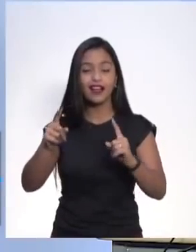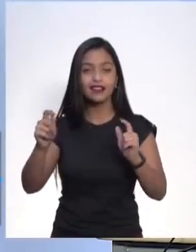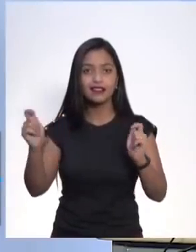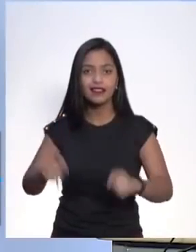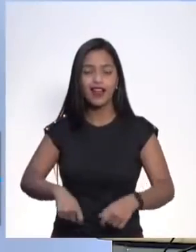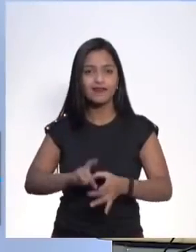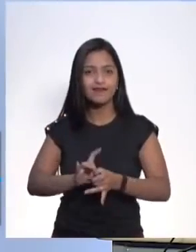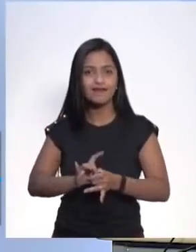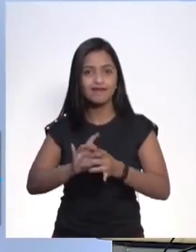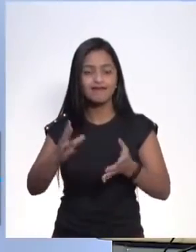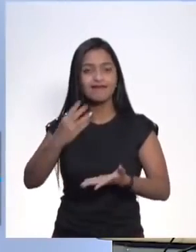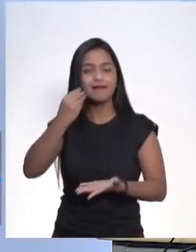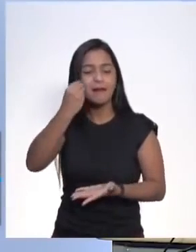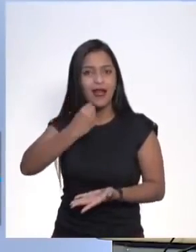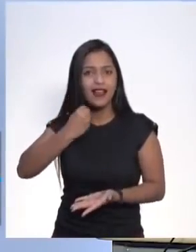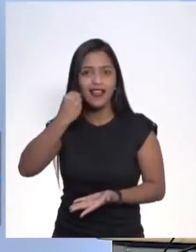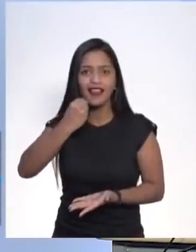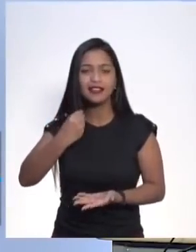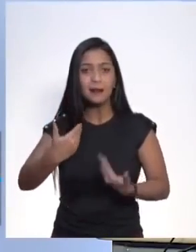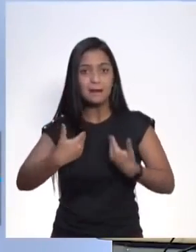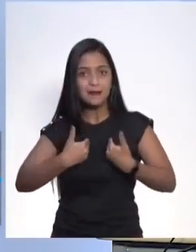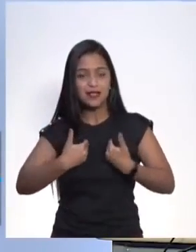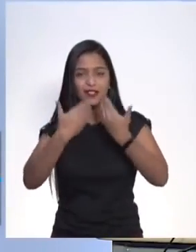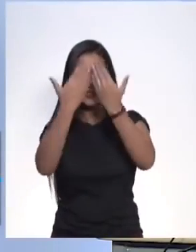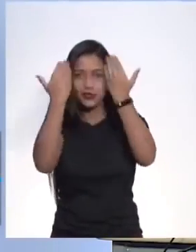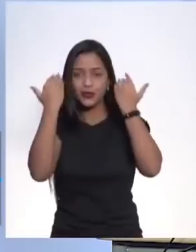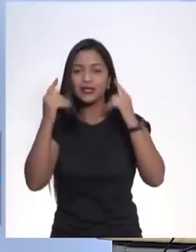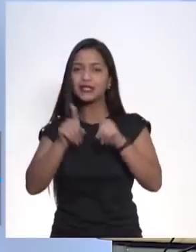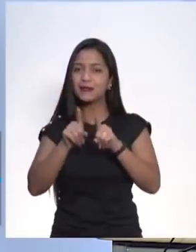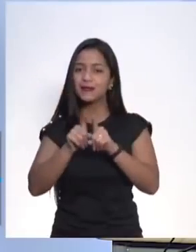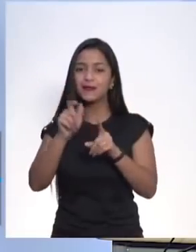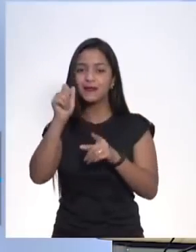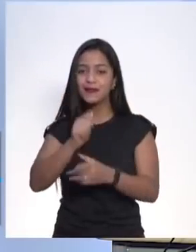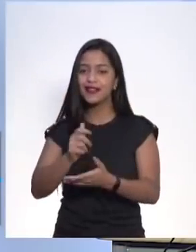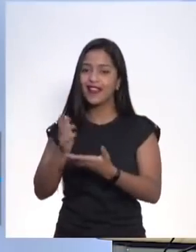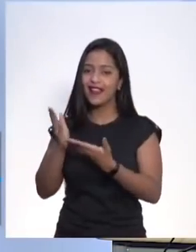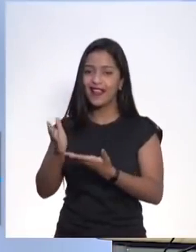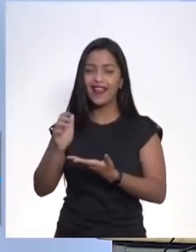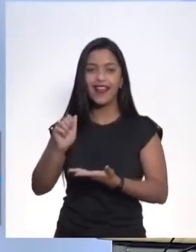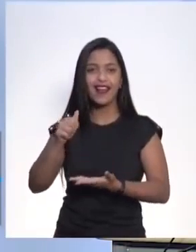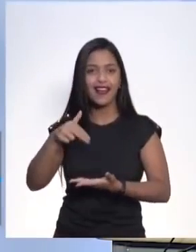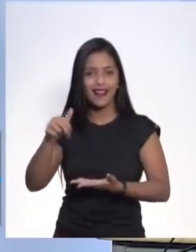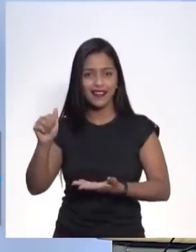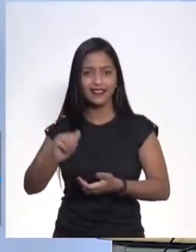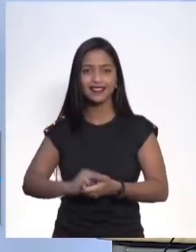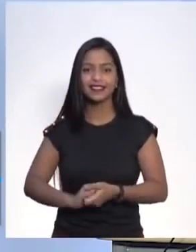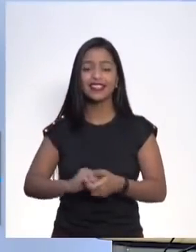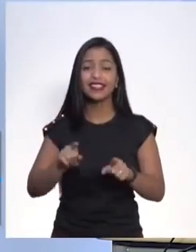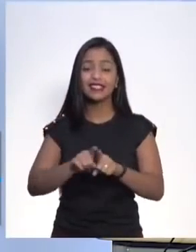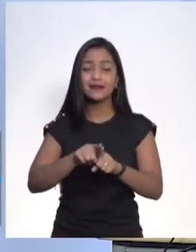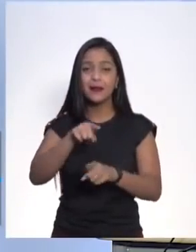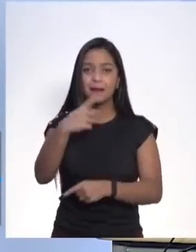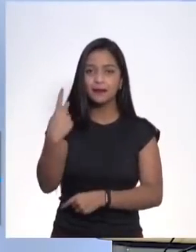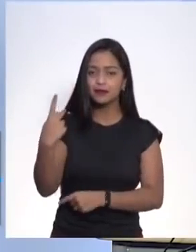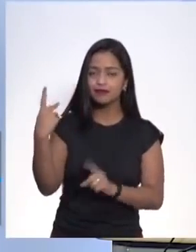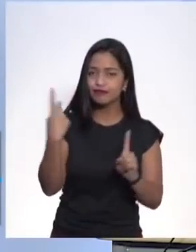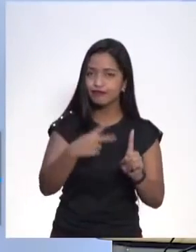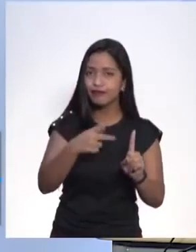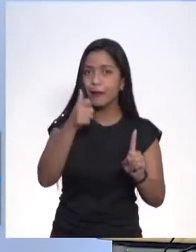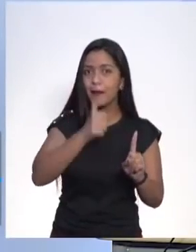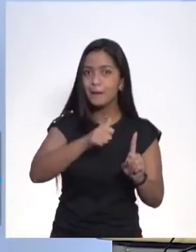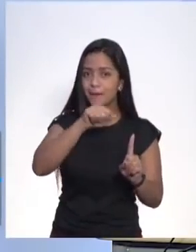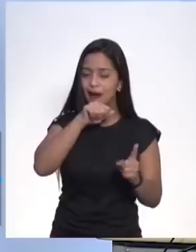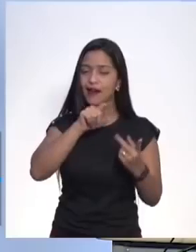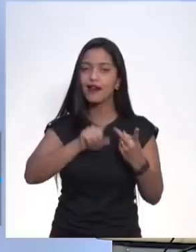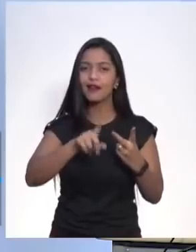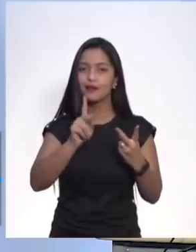né? Tanto para mim, principalmente para a Ana aqui, né, no caso. Quero agradecer demais a mãe, a professora aqui, né? Sua